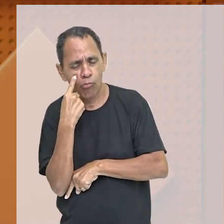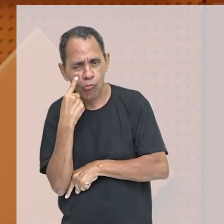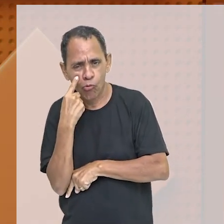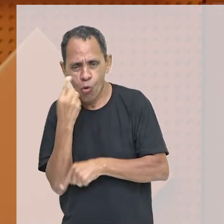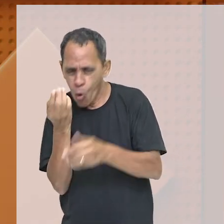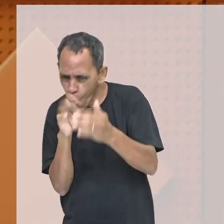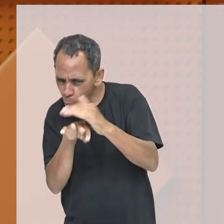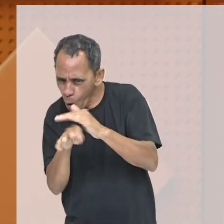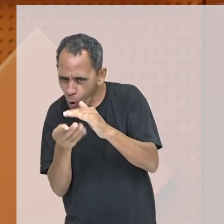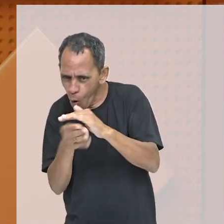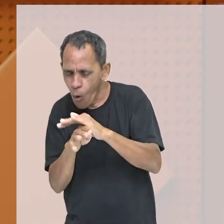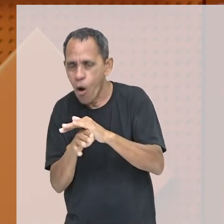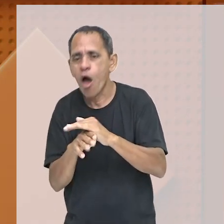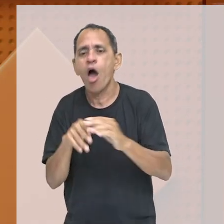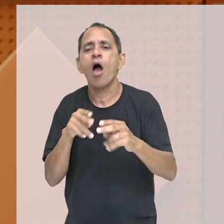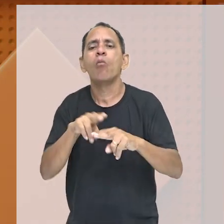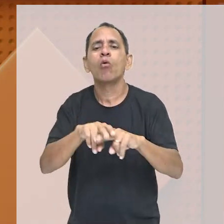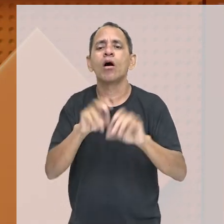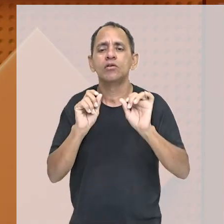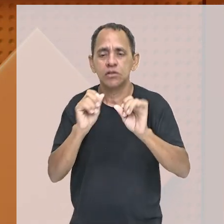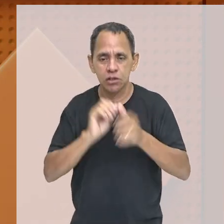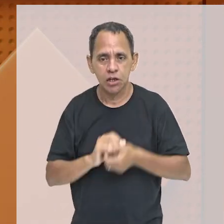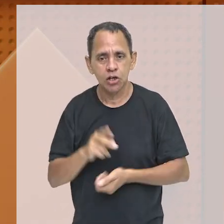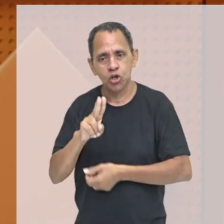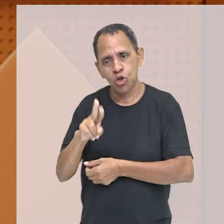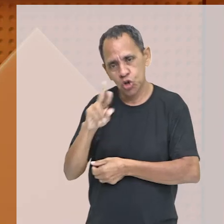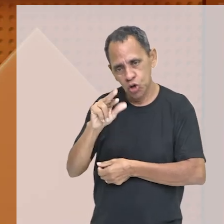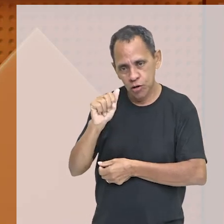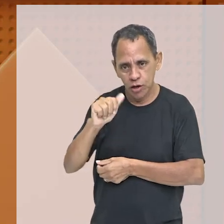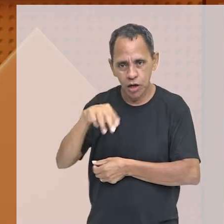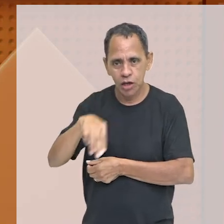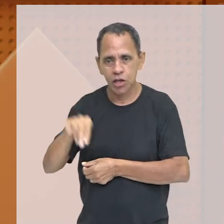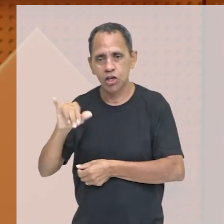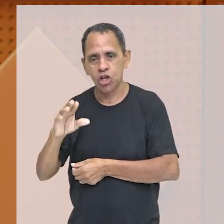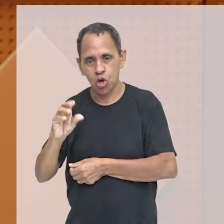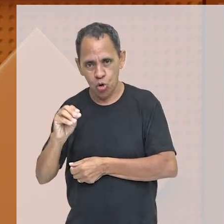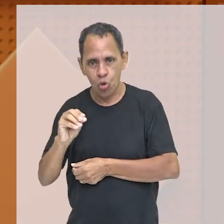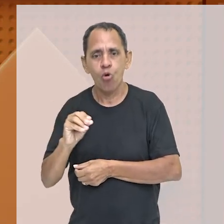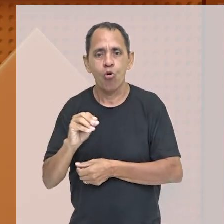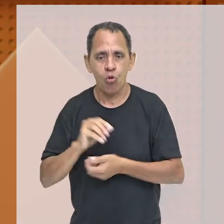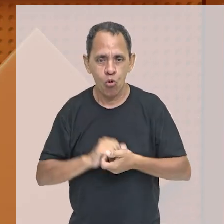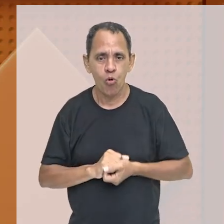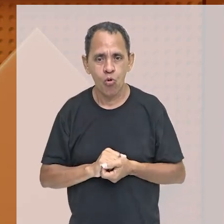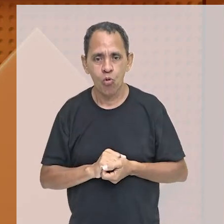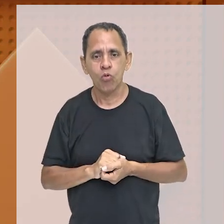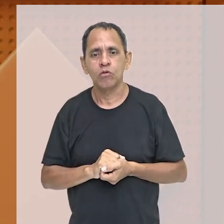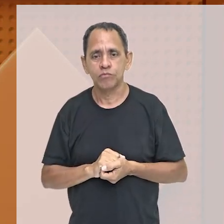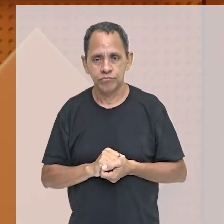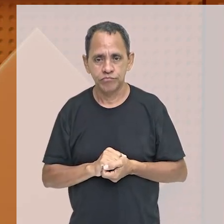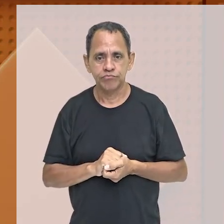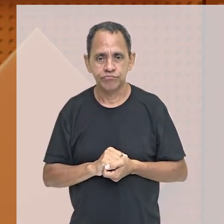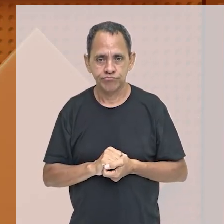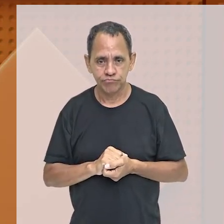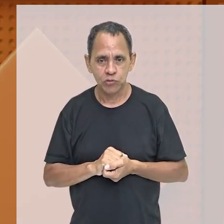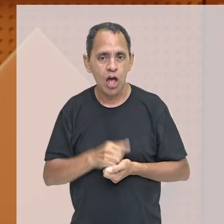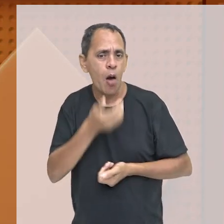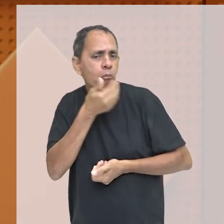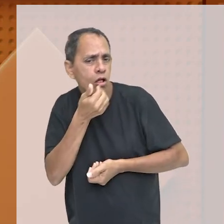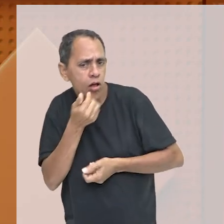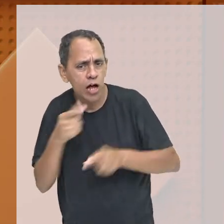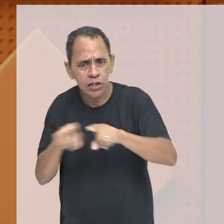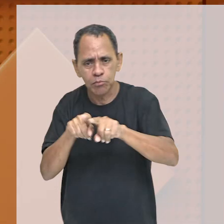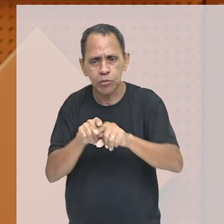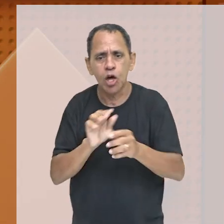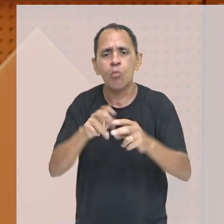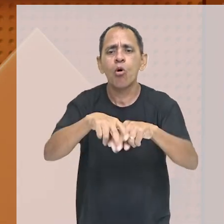urânio enriquecido serve como combustível aí para as famosas usinas nucleares, não é